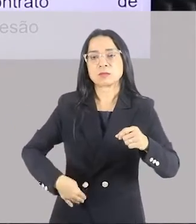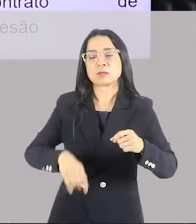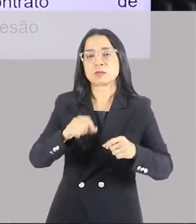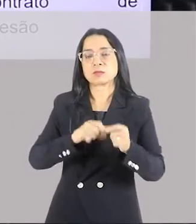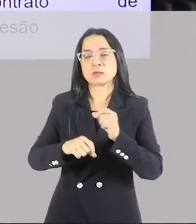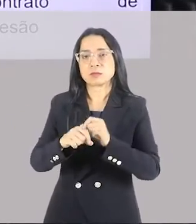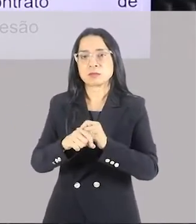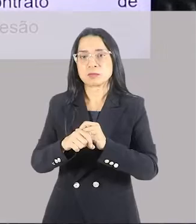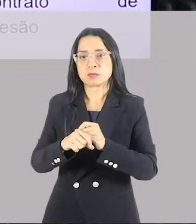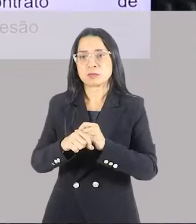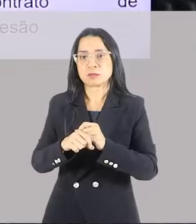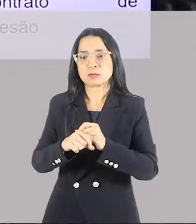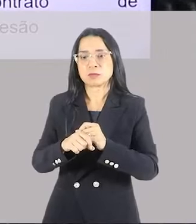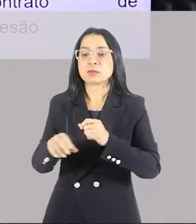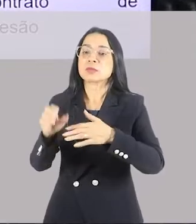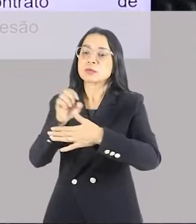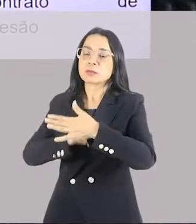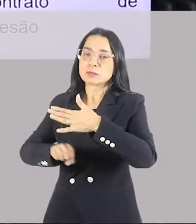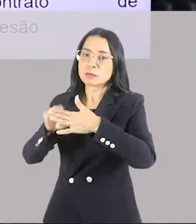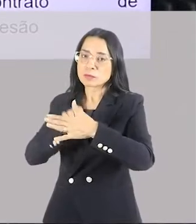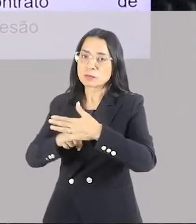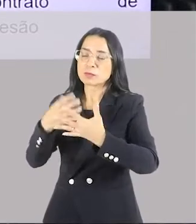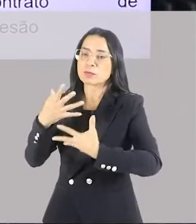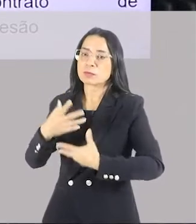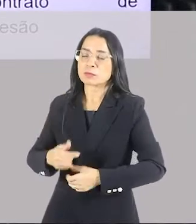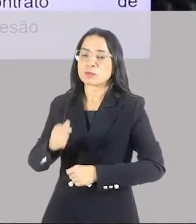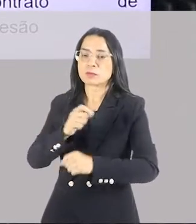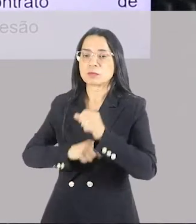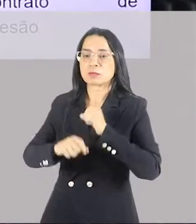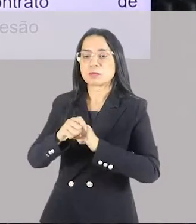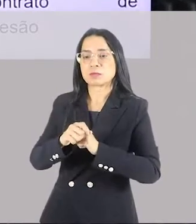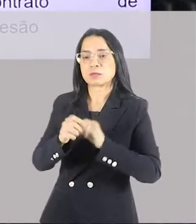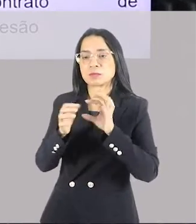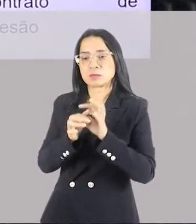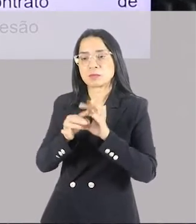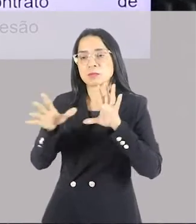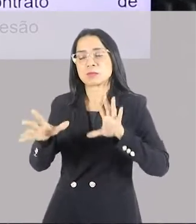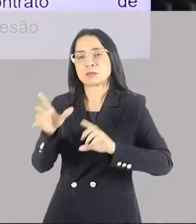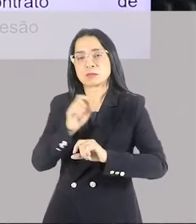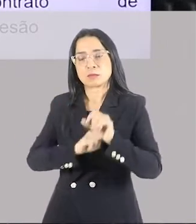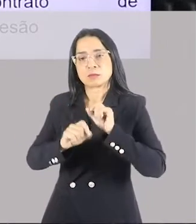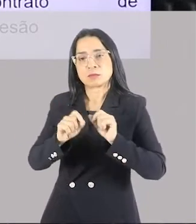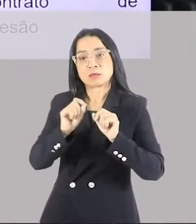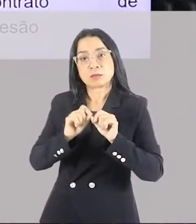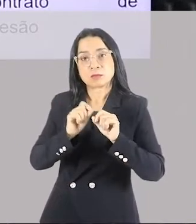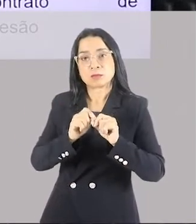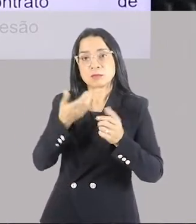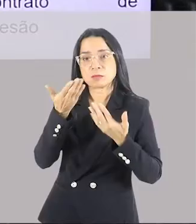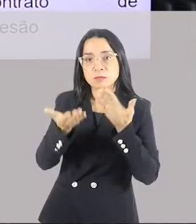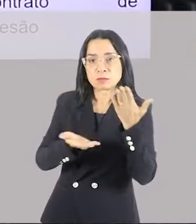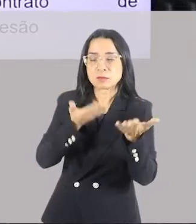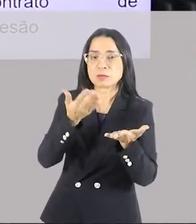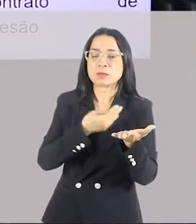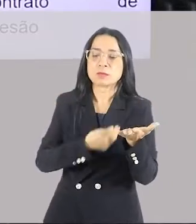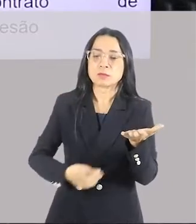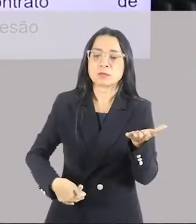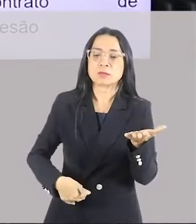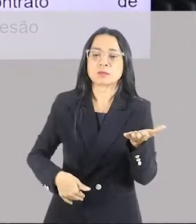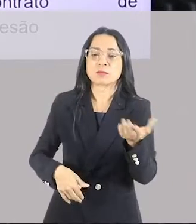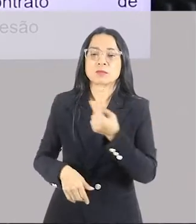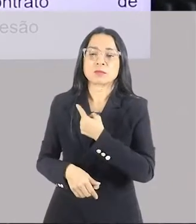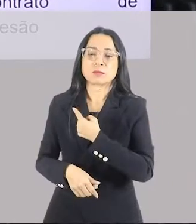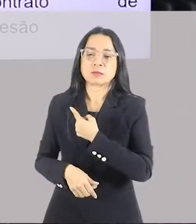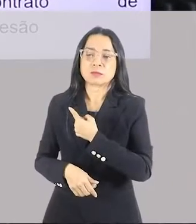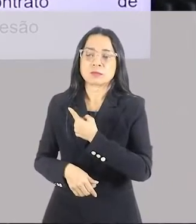aqueles termos e a empresa que recebe a concessão de execução de um serviço público. No caso